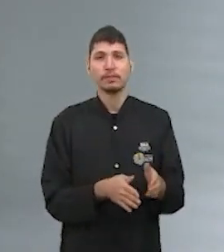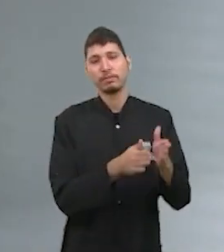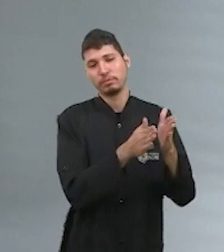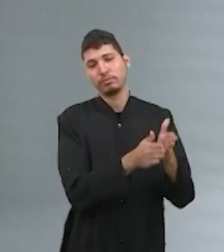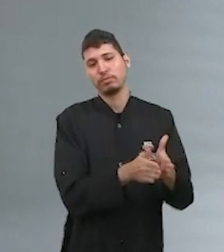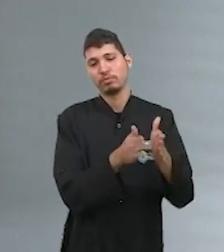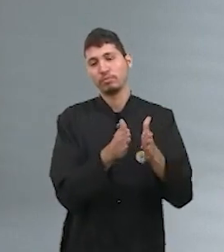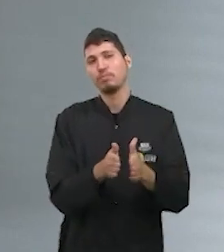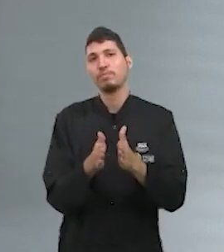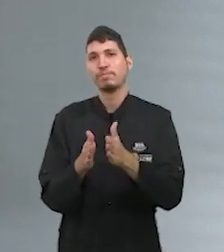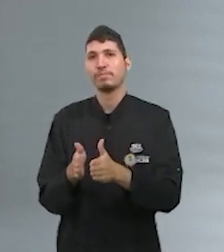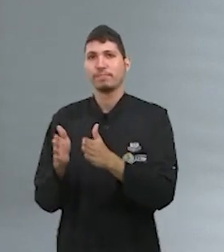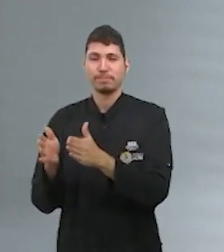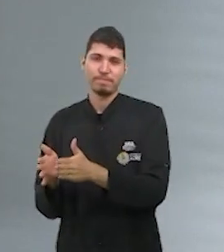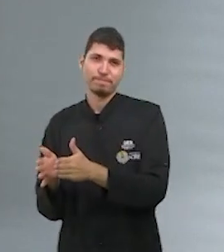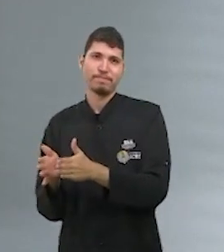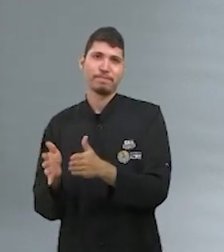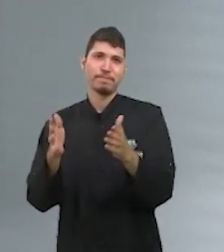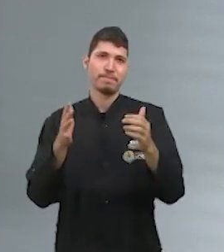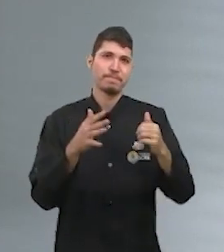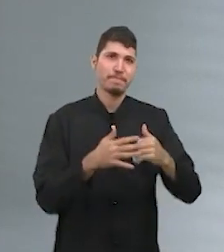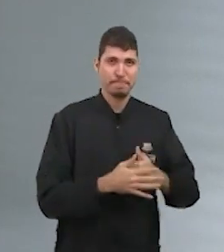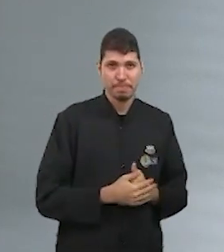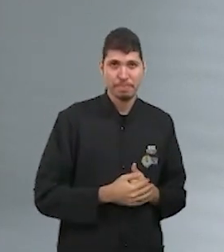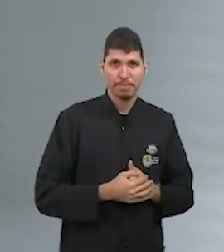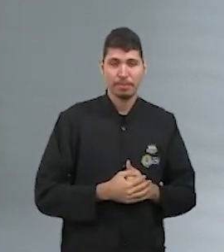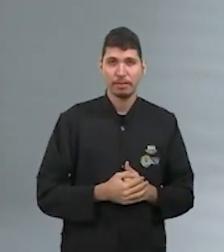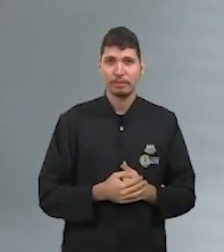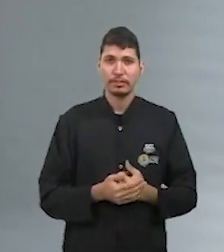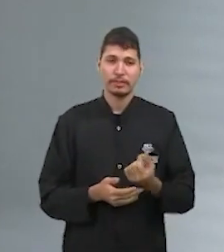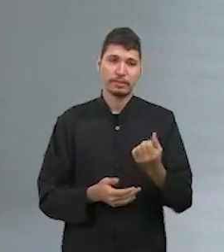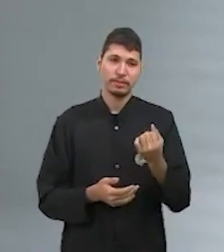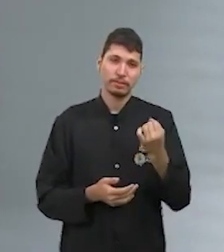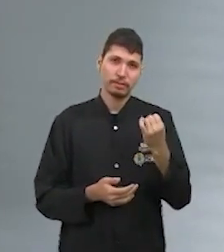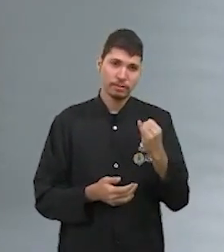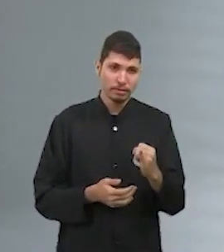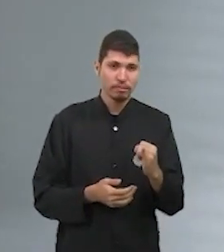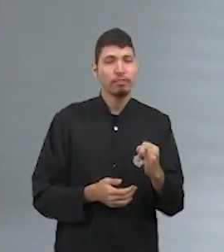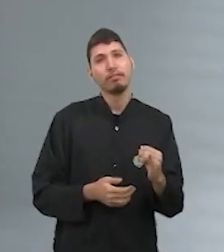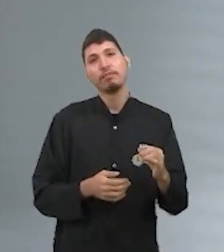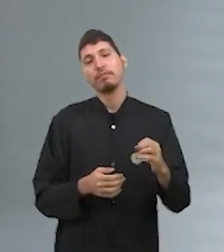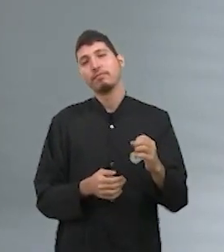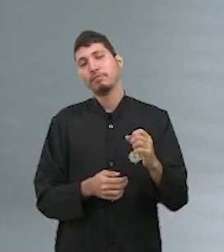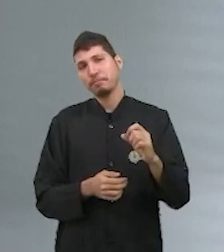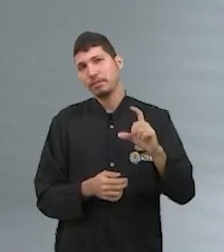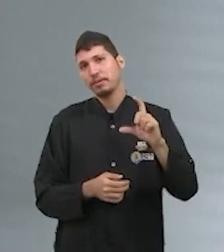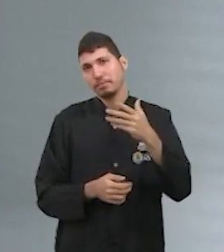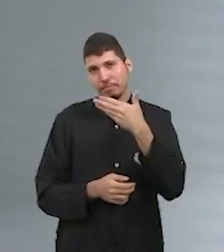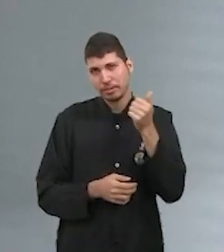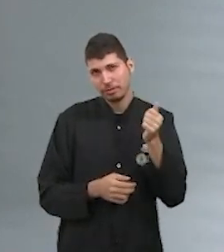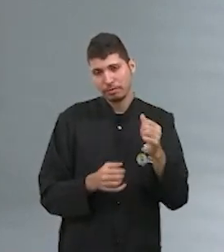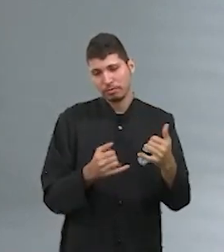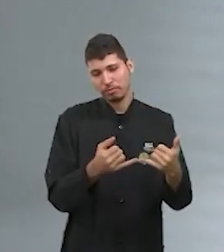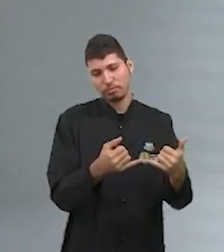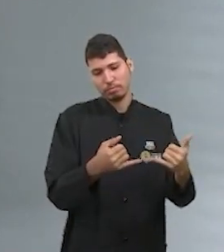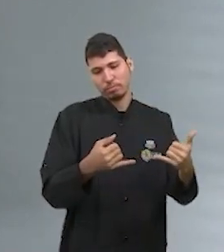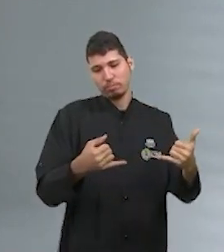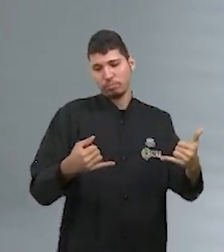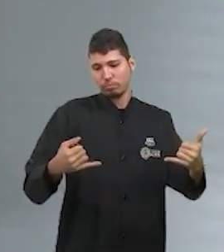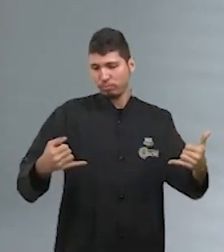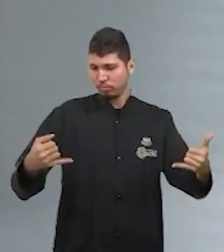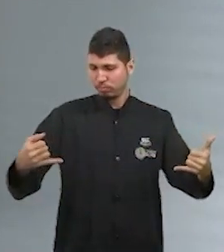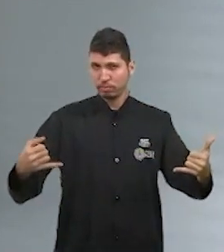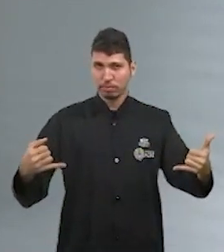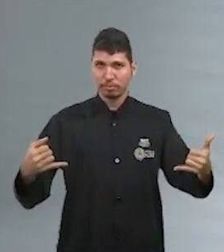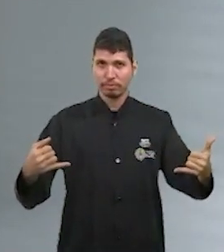fio seria legal se fosse um fio maior, para não ter tanta, para diminuir, né, no caso,